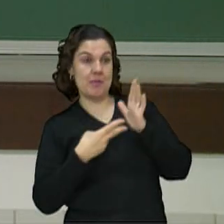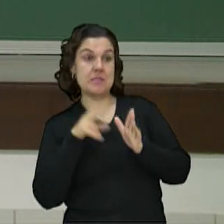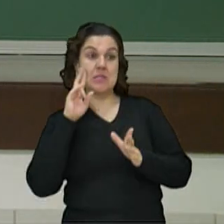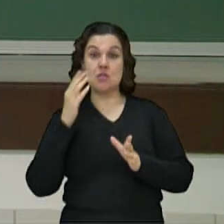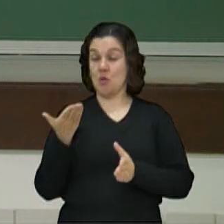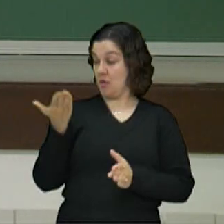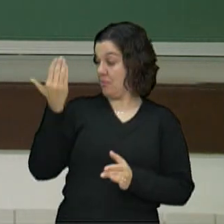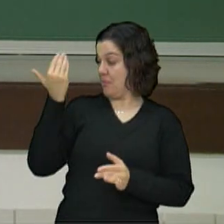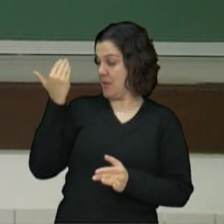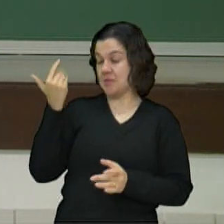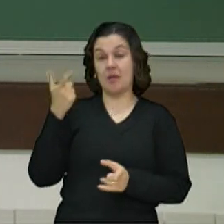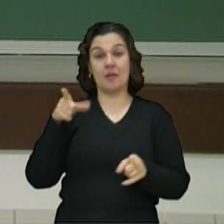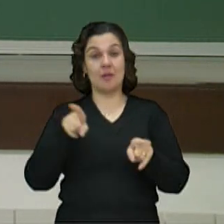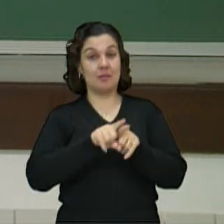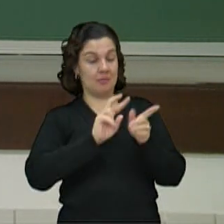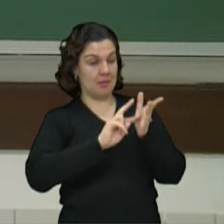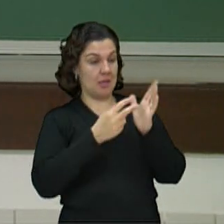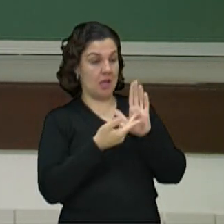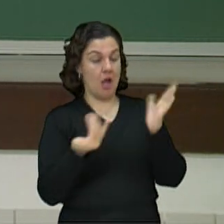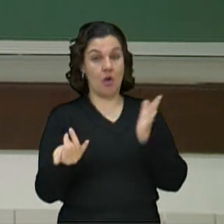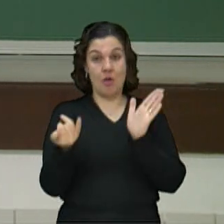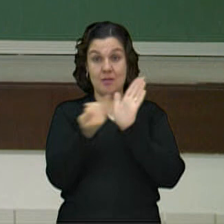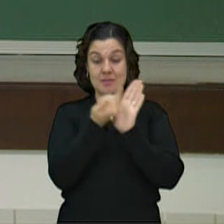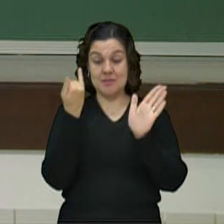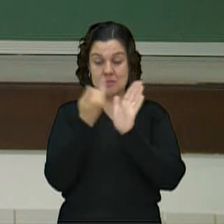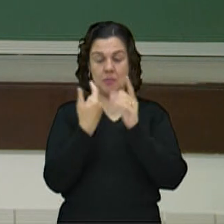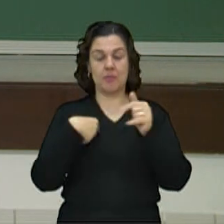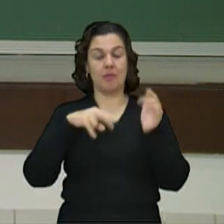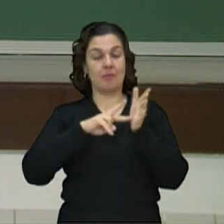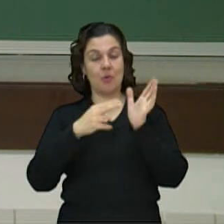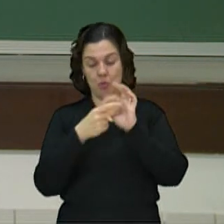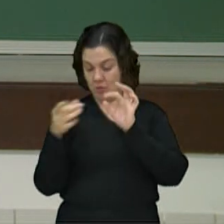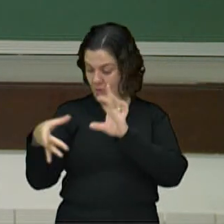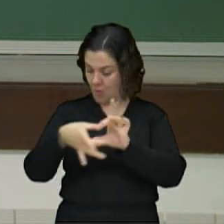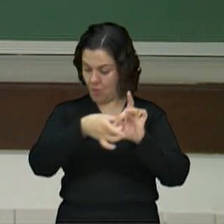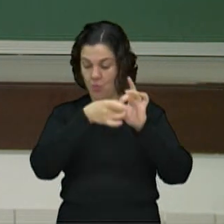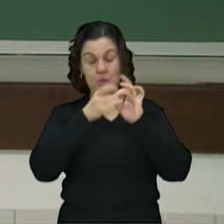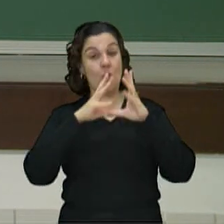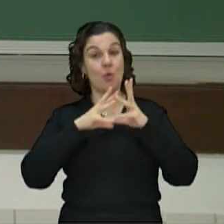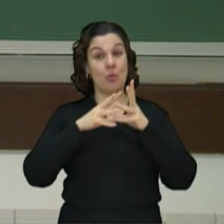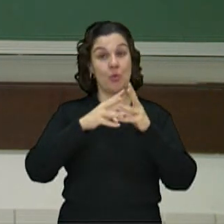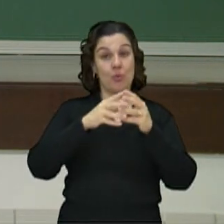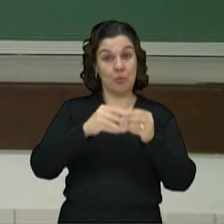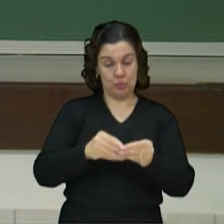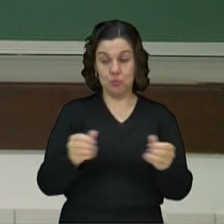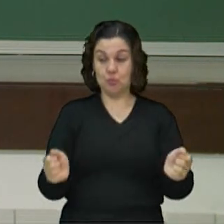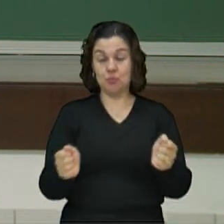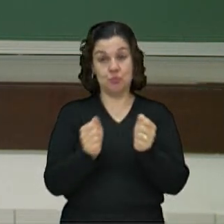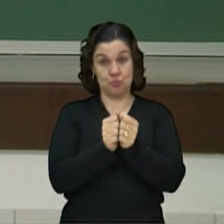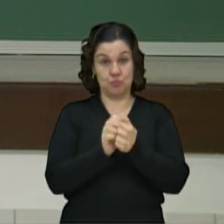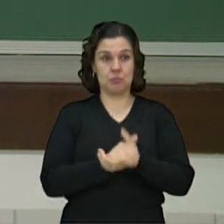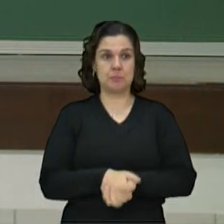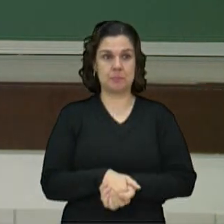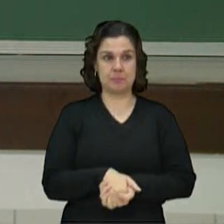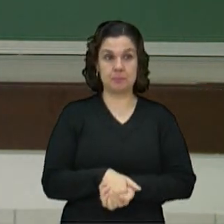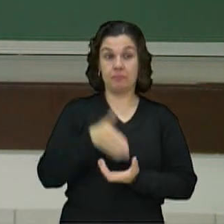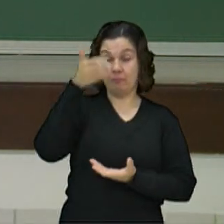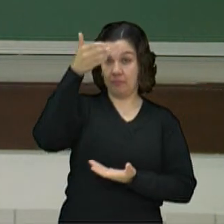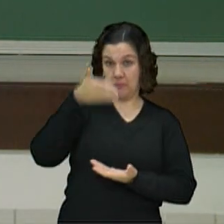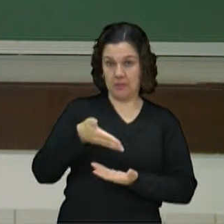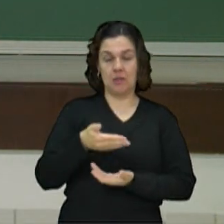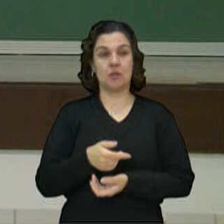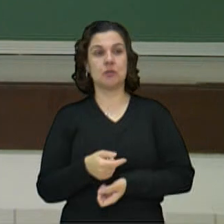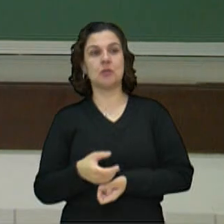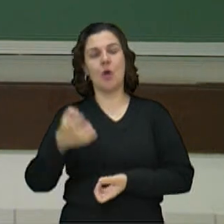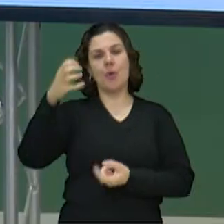história italiana e que ainda junto traz esse significado da união, de todos juntos.